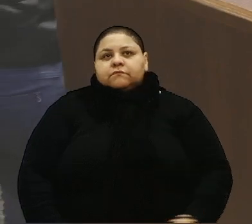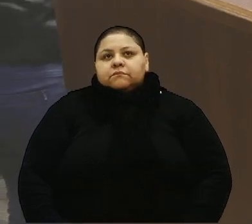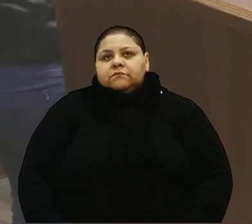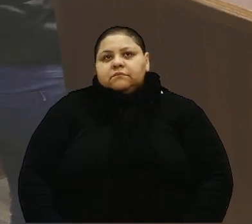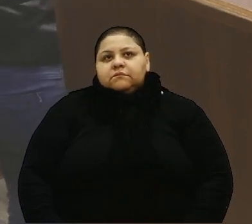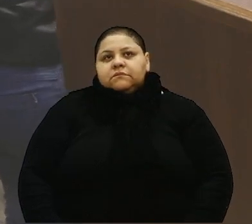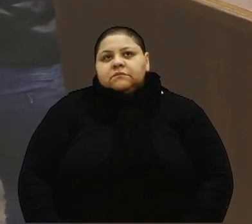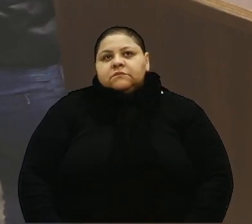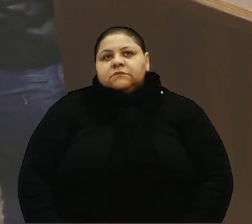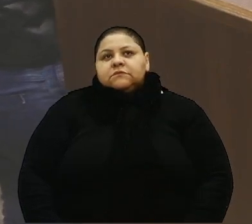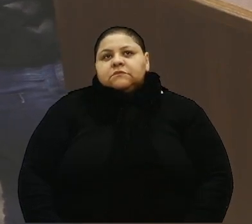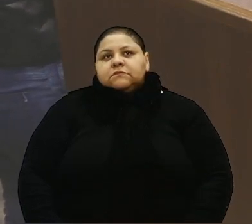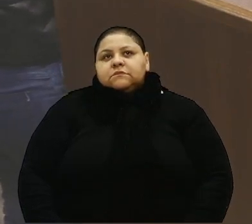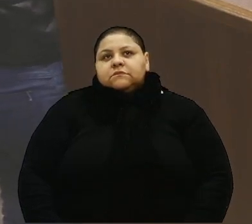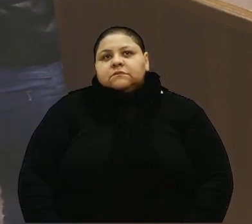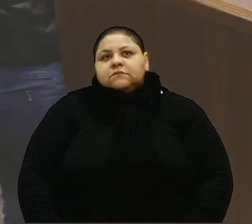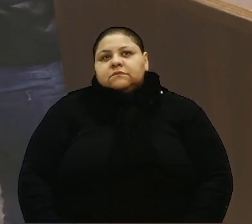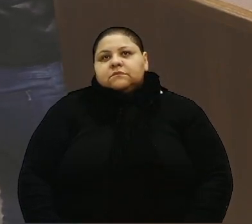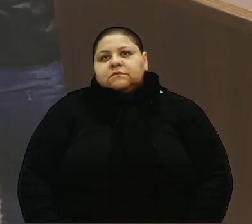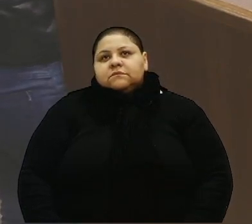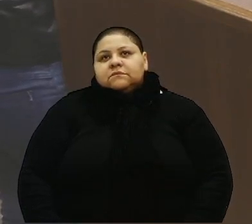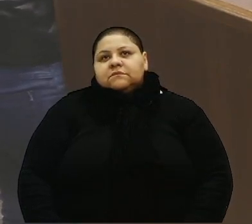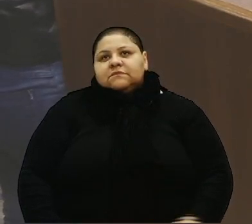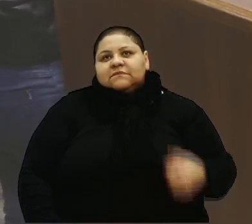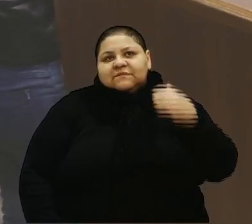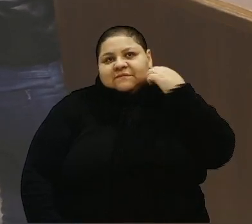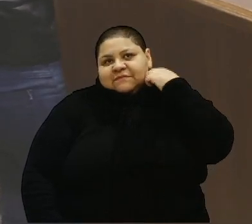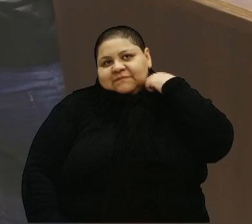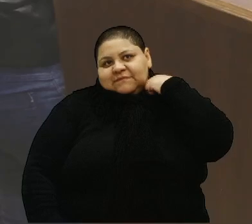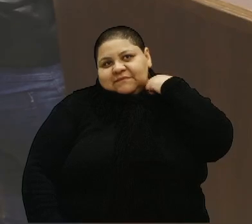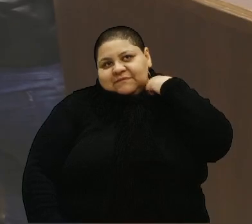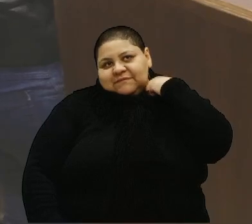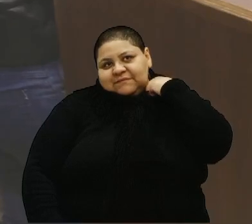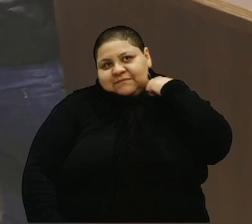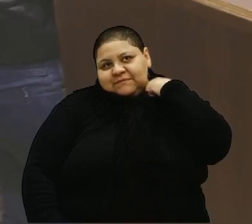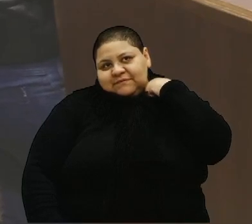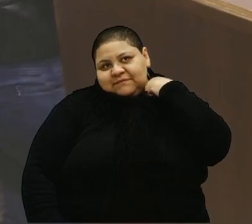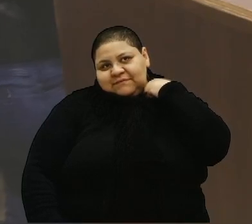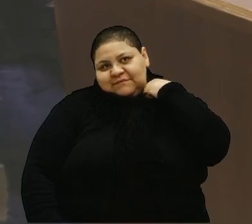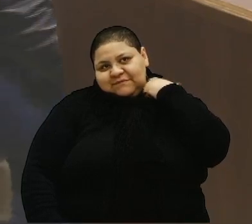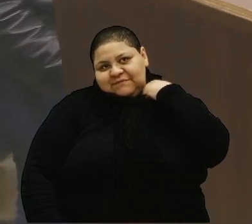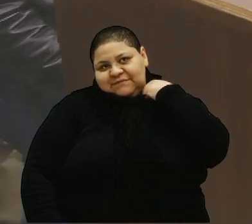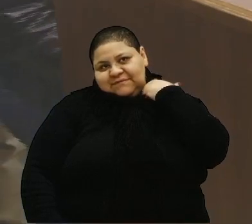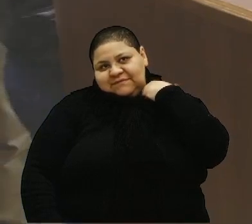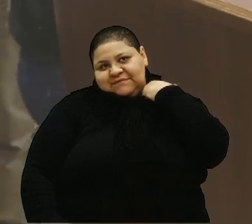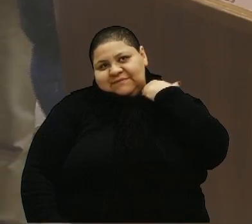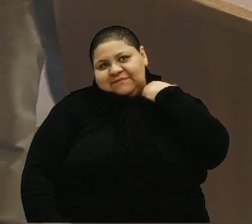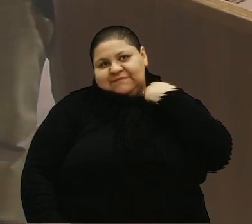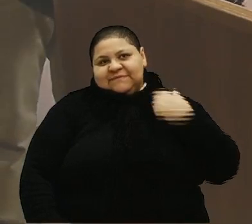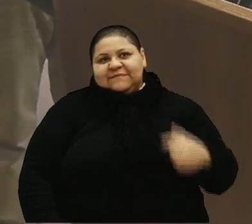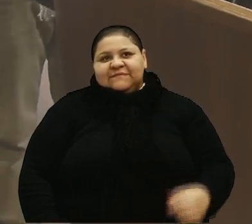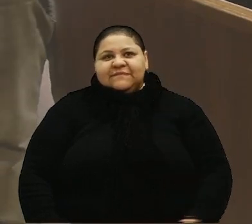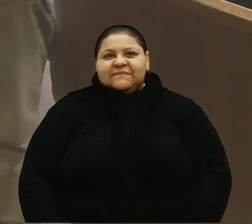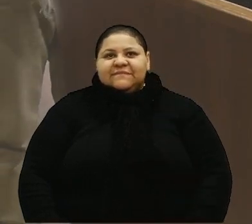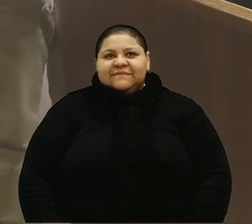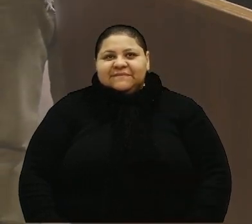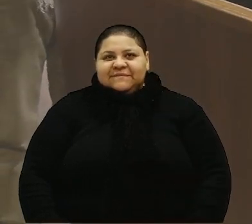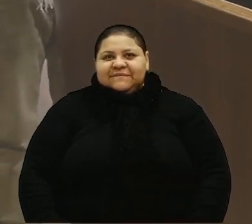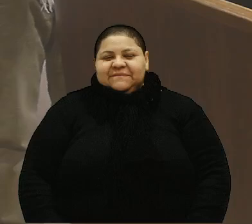Tu fala que quem não conseguir comprar, que vai lá, que doe. E também agradeço.